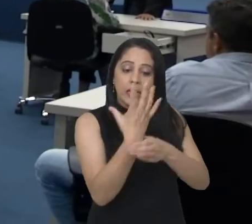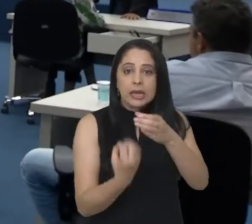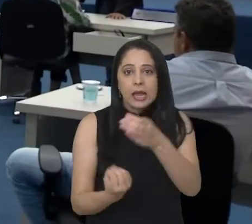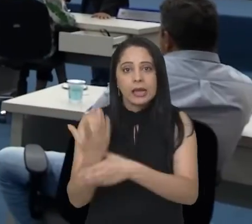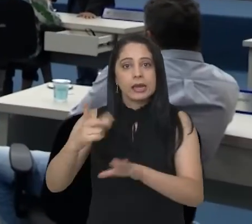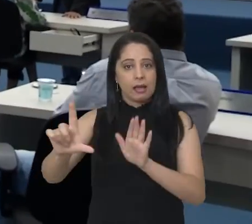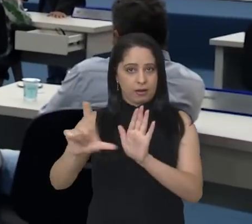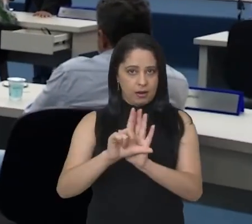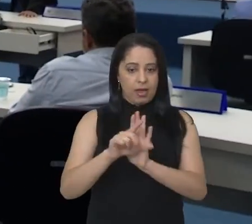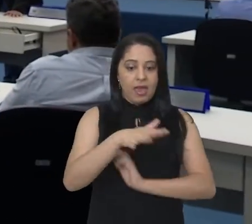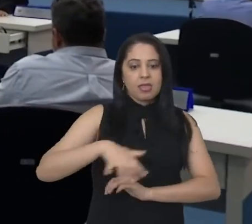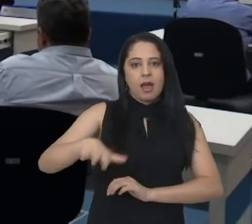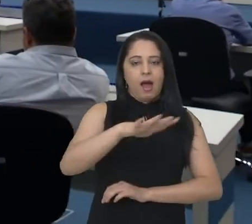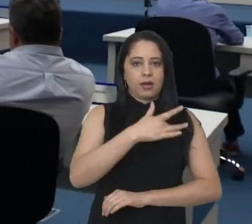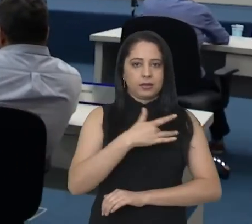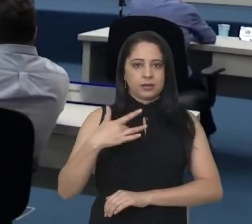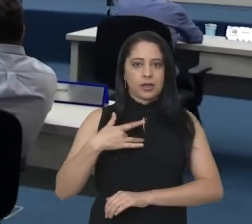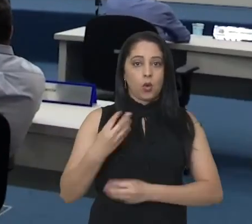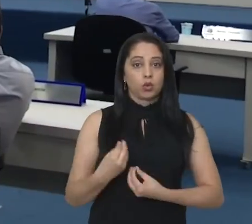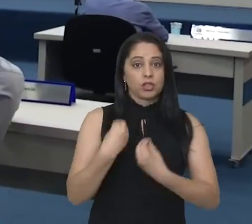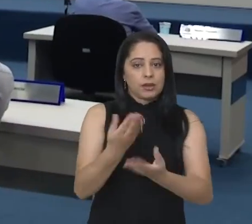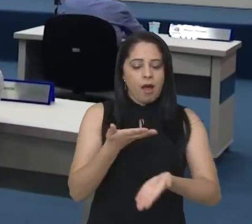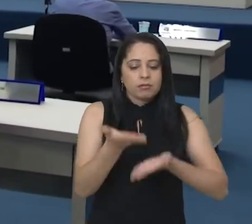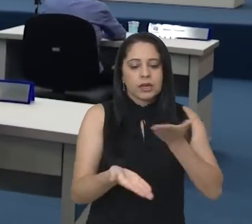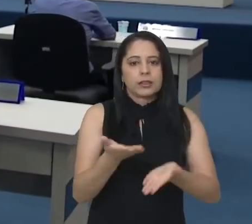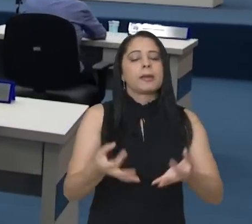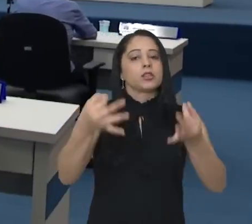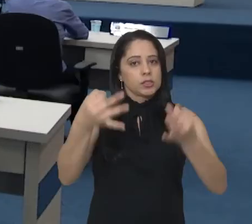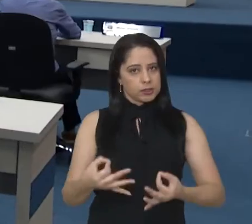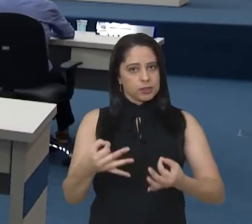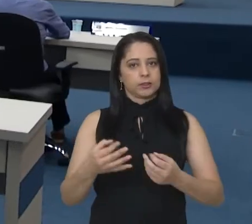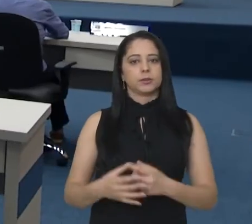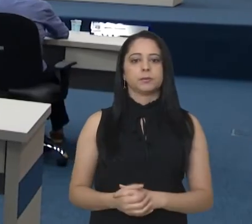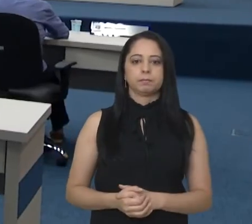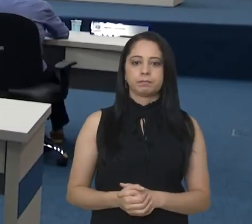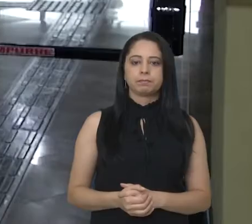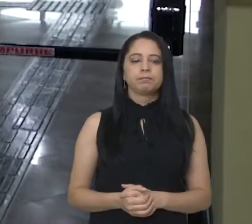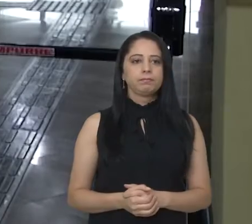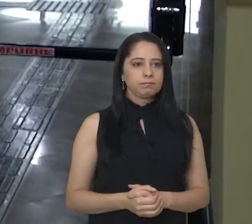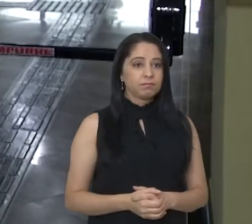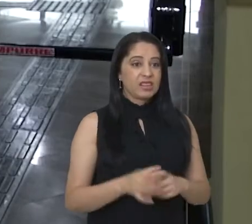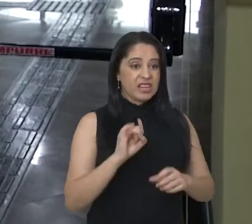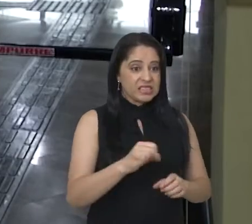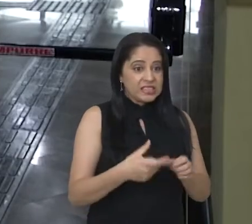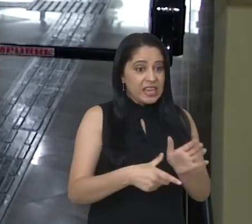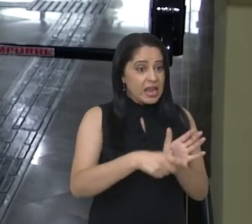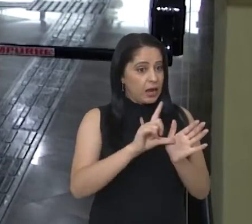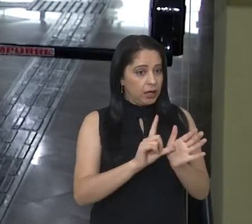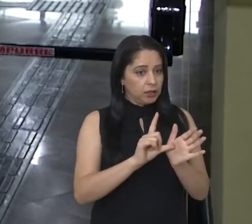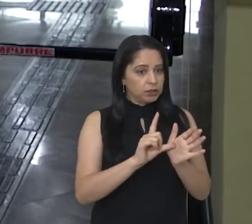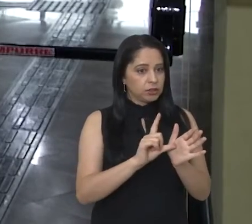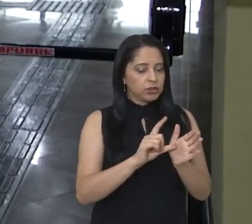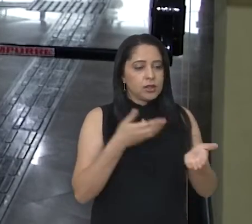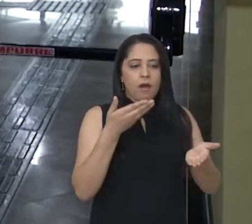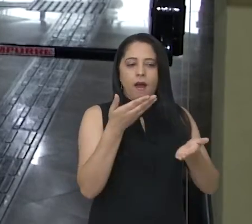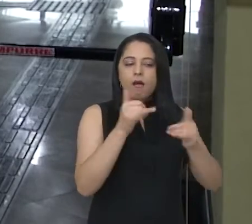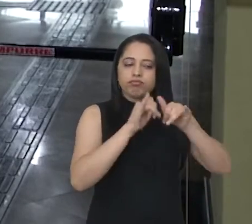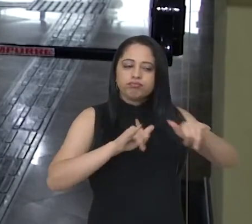reforço das políticas públicas na área da saúde para garantir tratamento adequado. Quanto mais a gente faz o